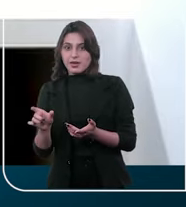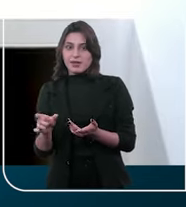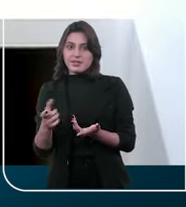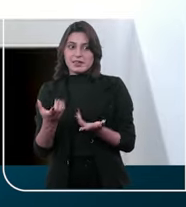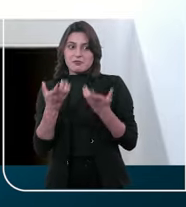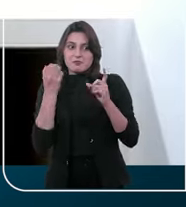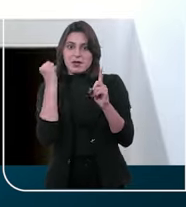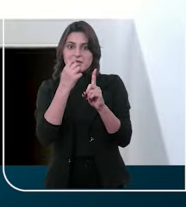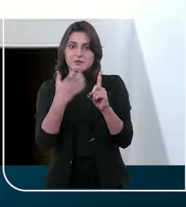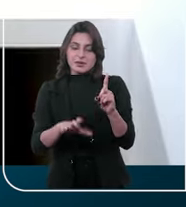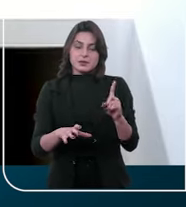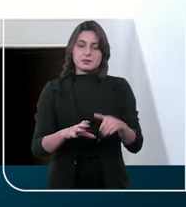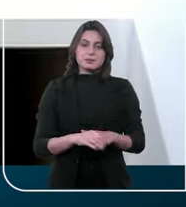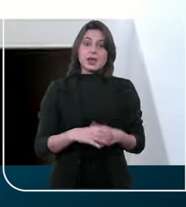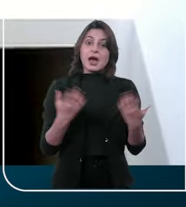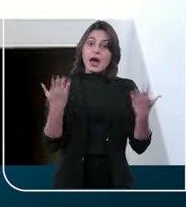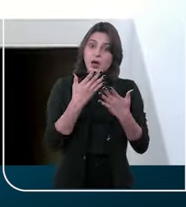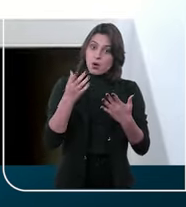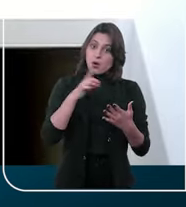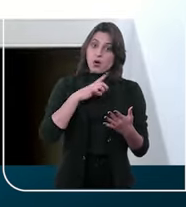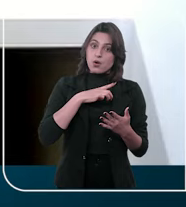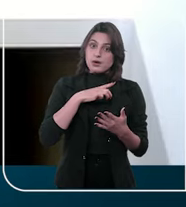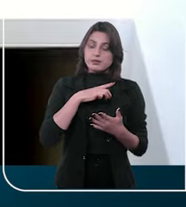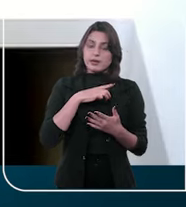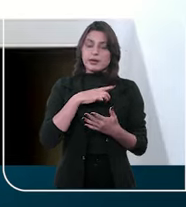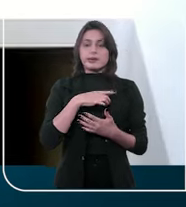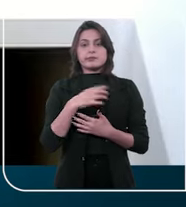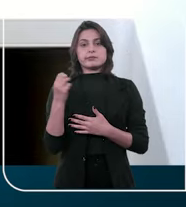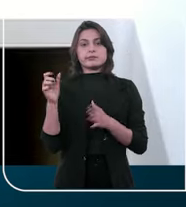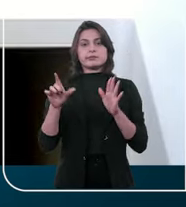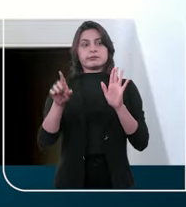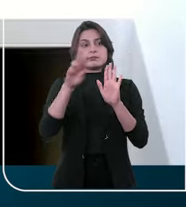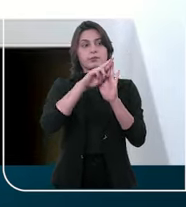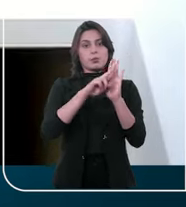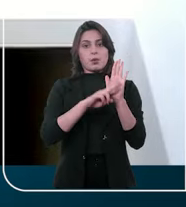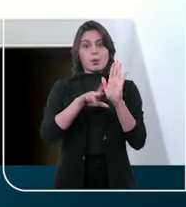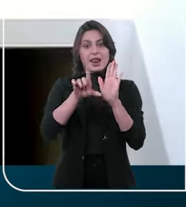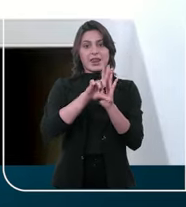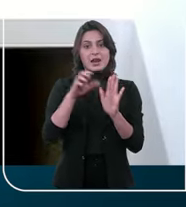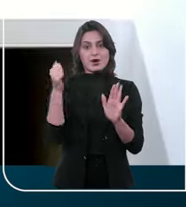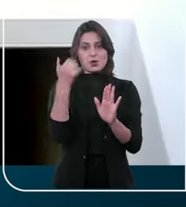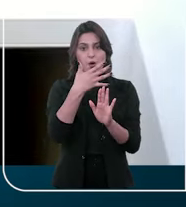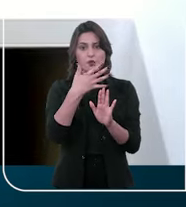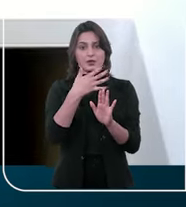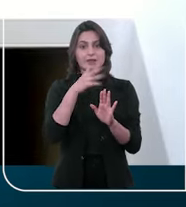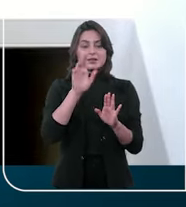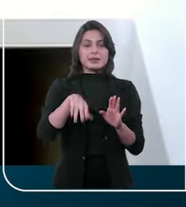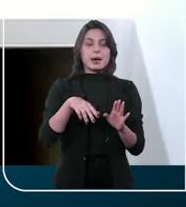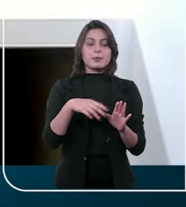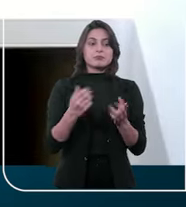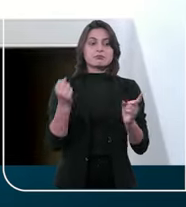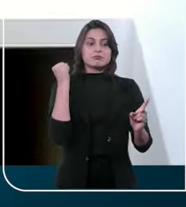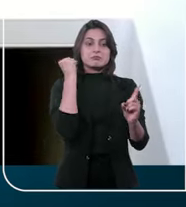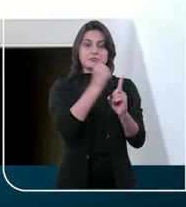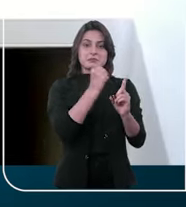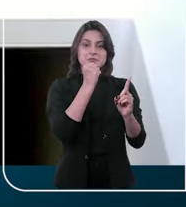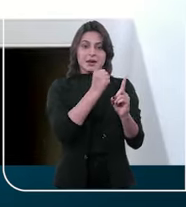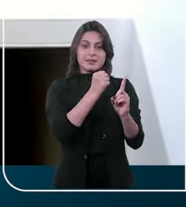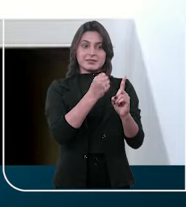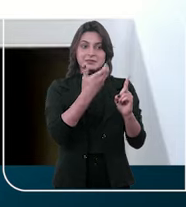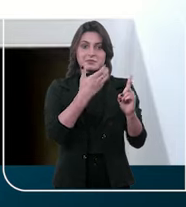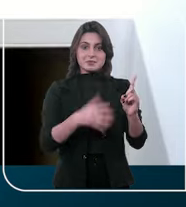figura qualificada para o homicídio culposo em caso de embriaguez, com penas muito mais graves do que aquelas previstas para o